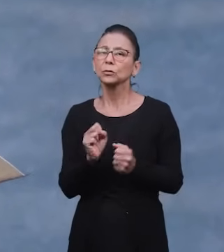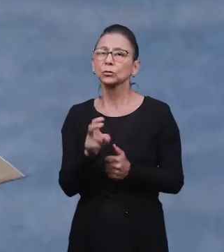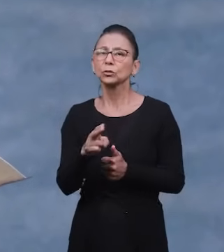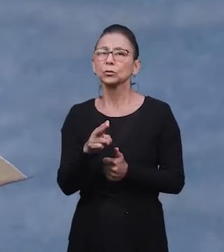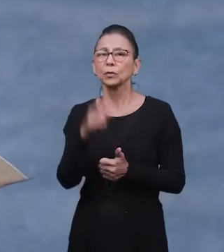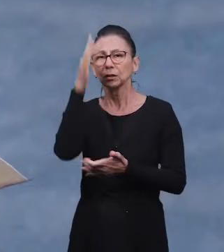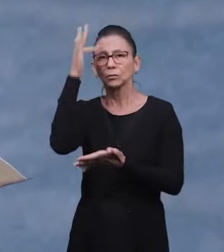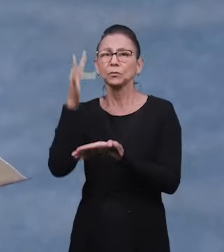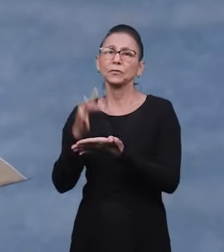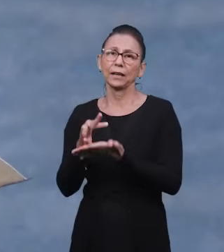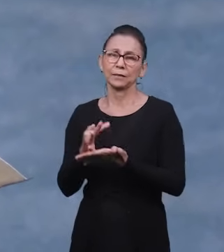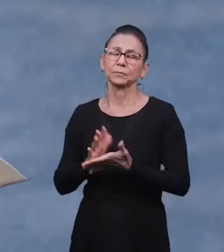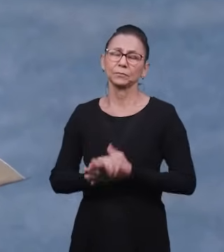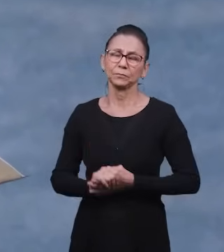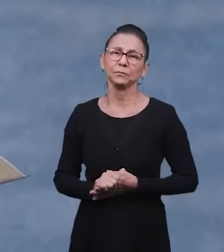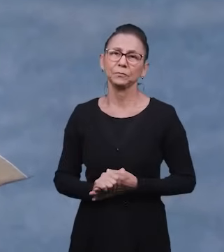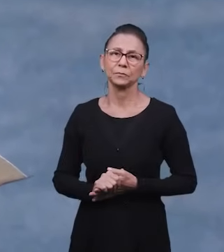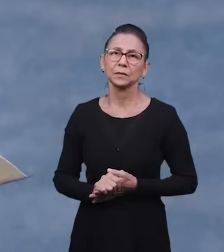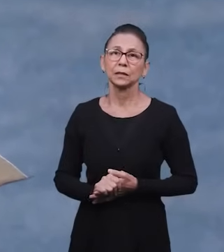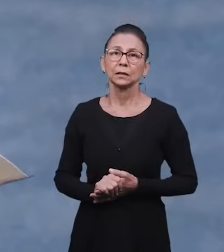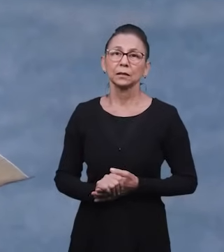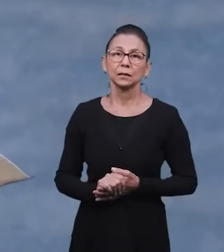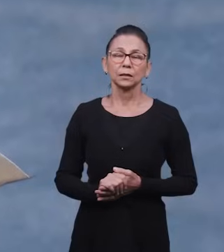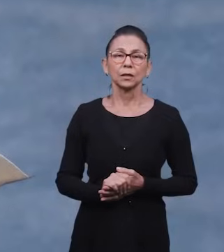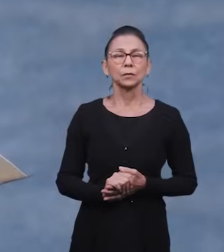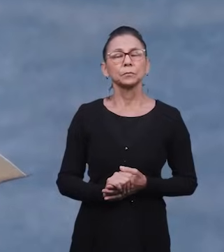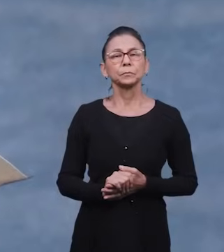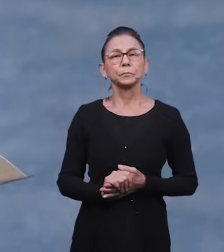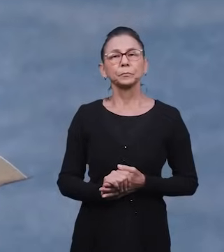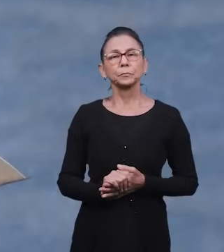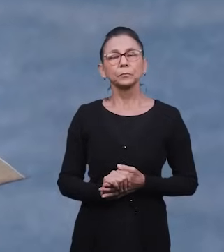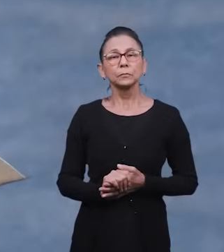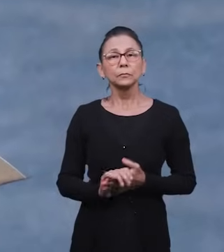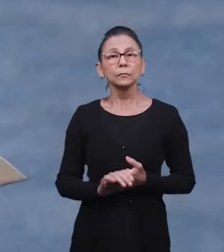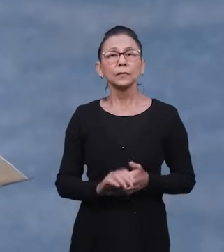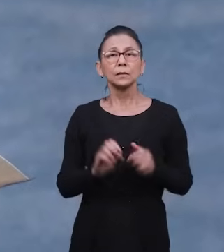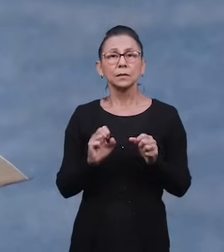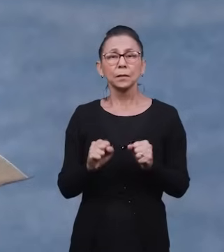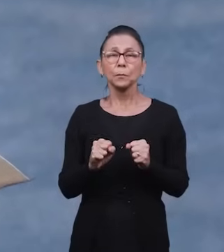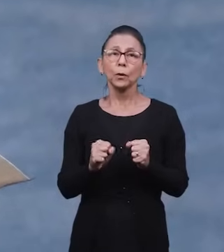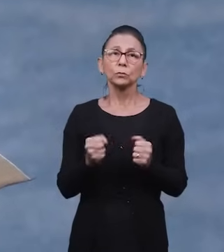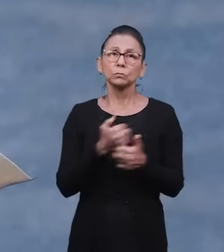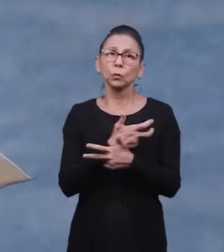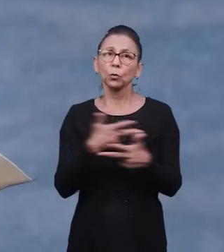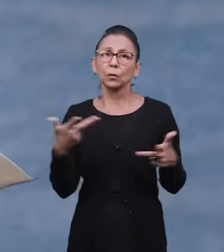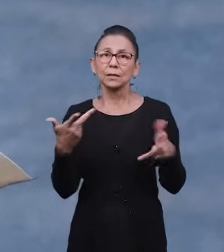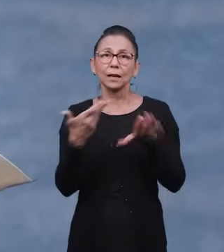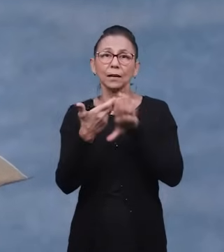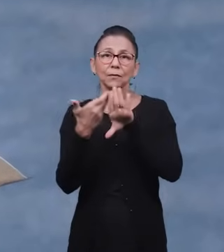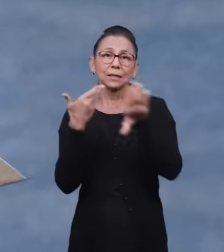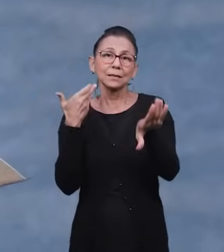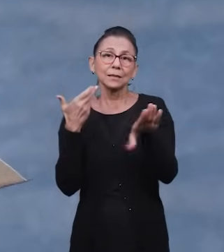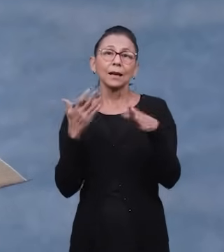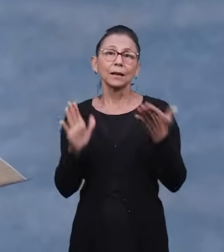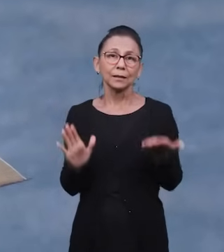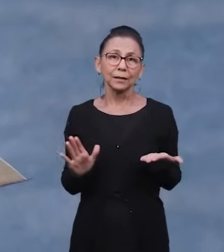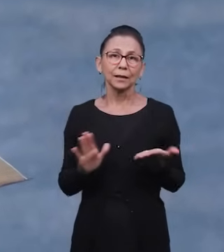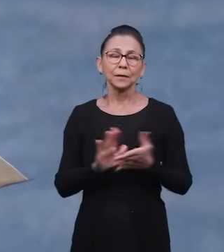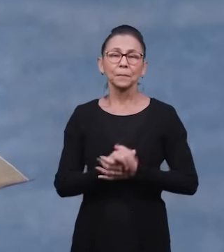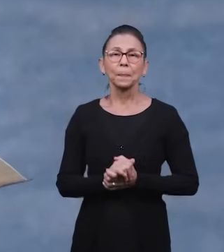se afasta de alguma coisa. Então o apóstata se afasta de algo que ele teve. O incrédulo